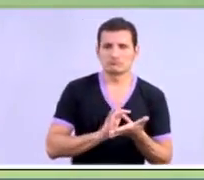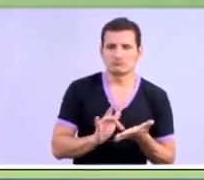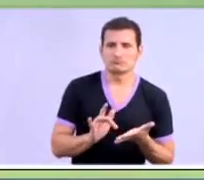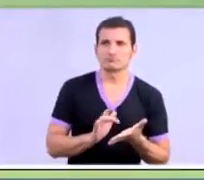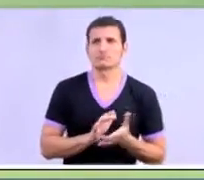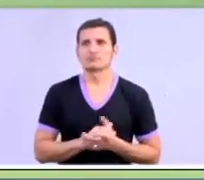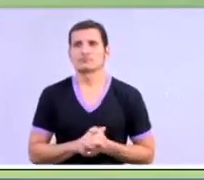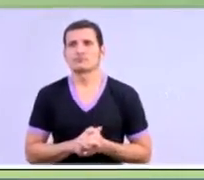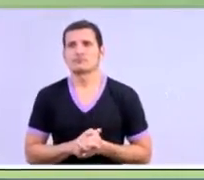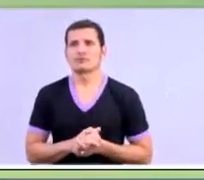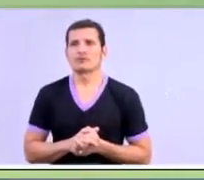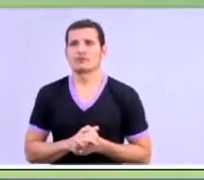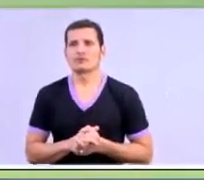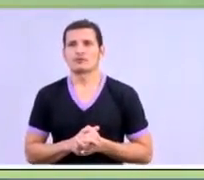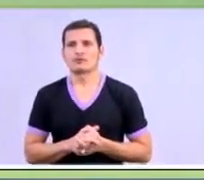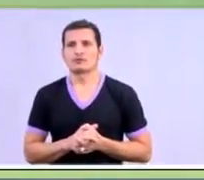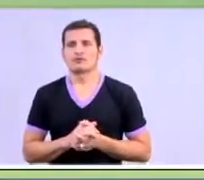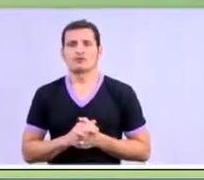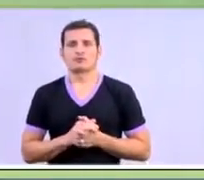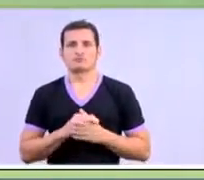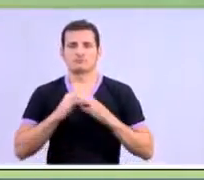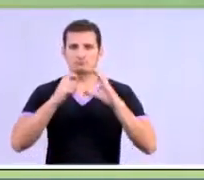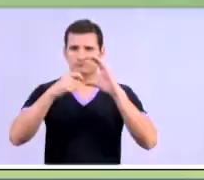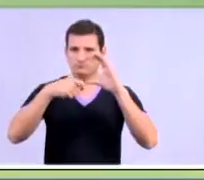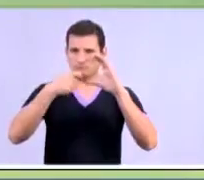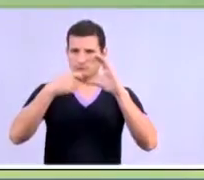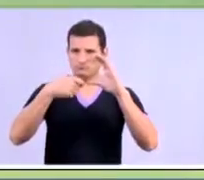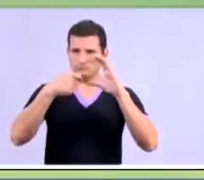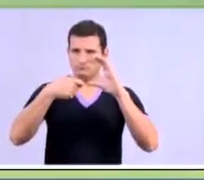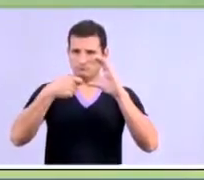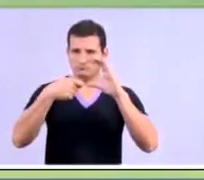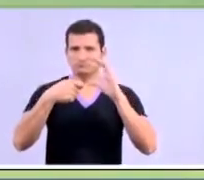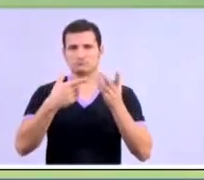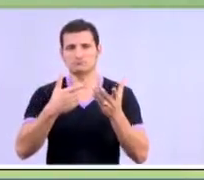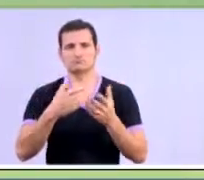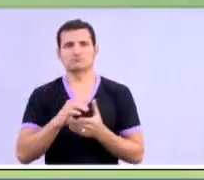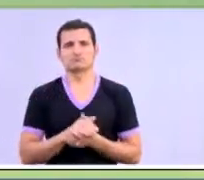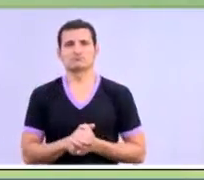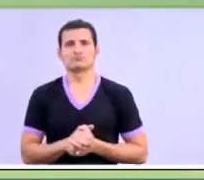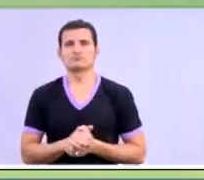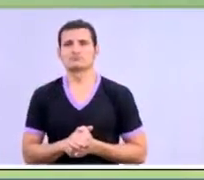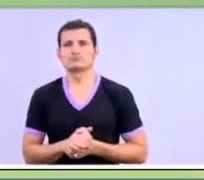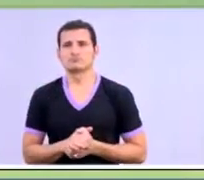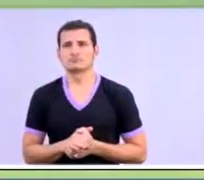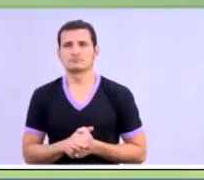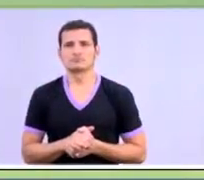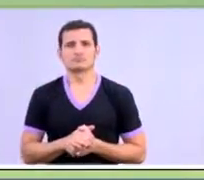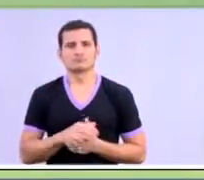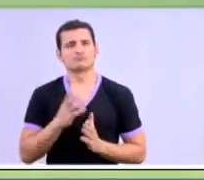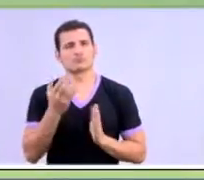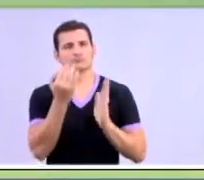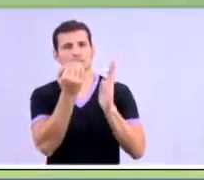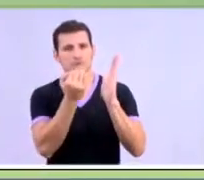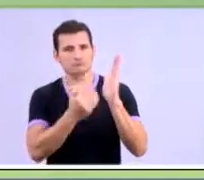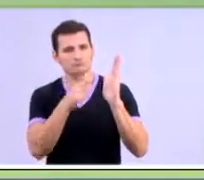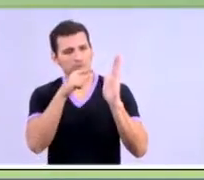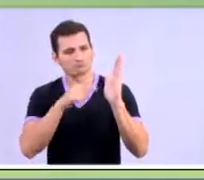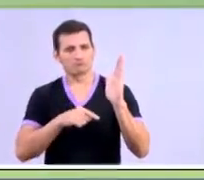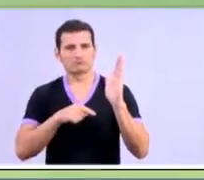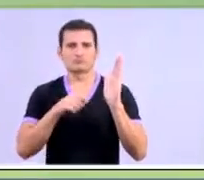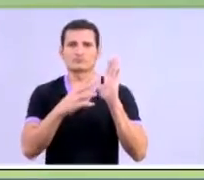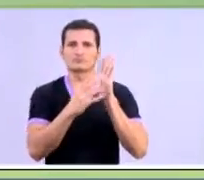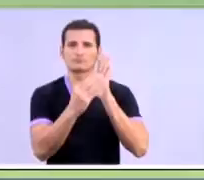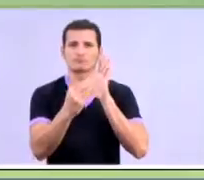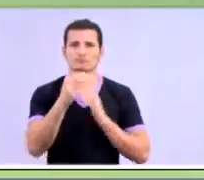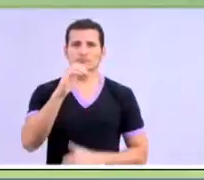IP, câmeras de segurança, dispositivos móveis. Reparem que isso tudo está no modelo OSI,